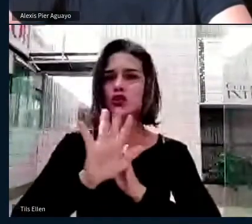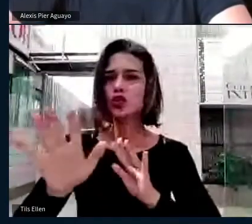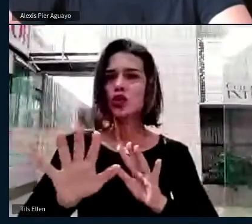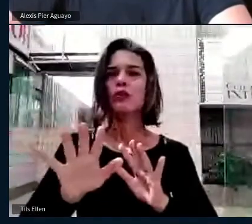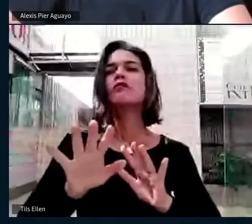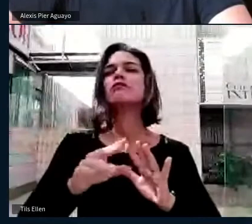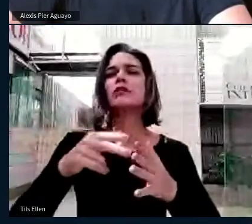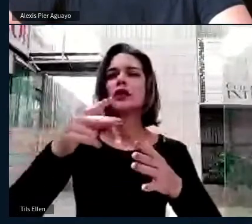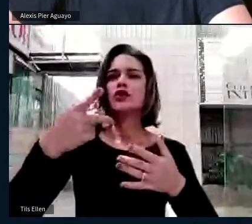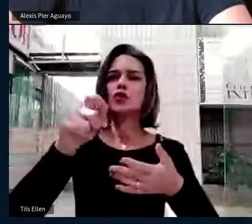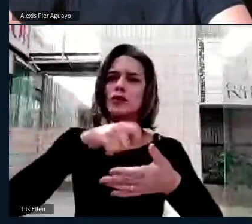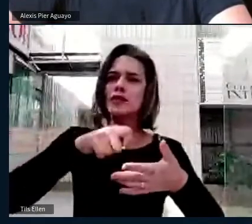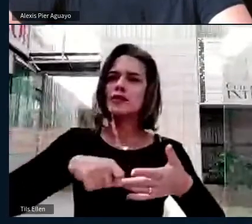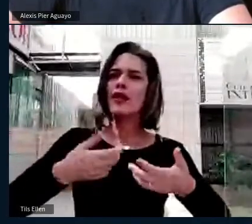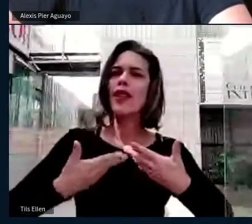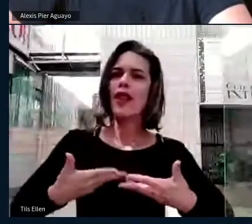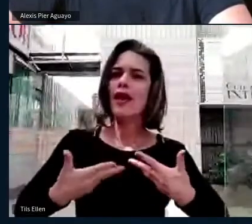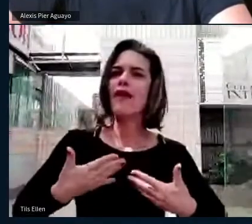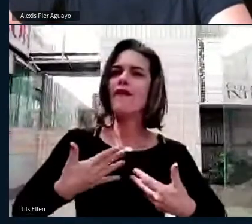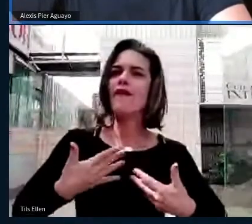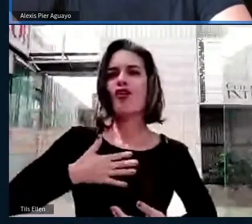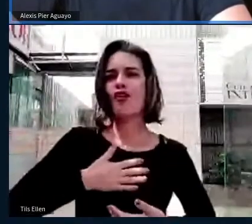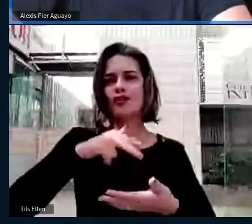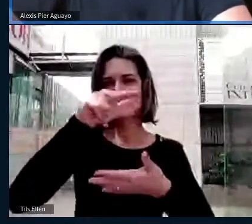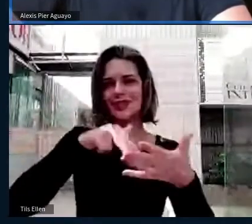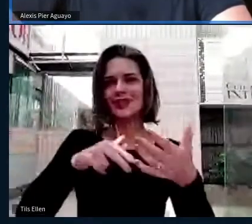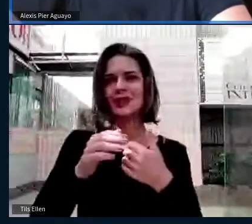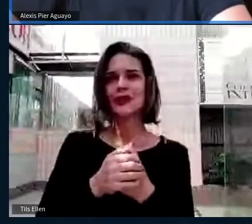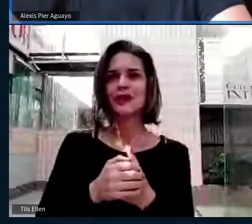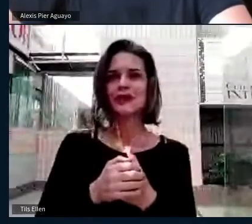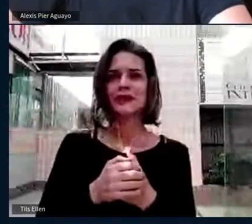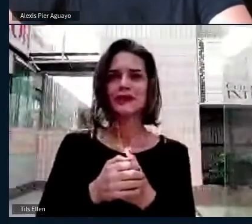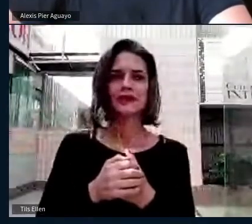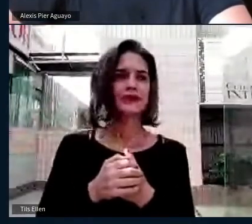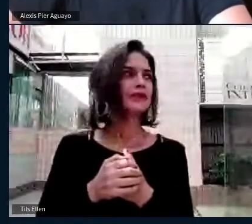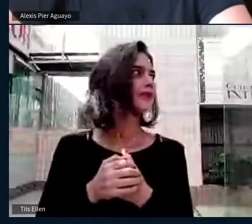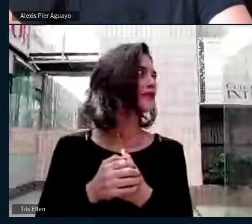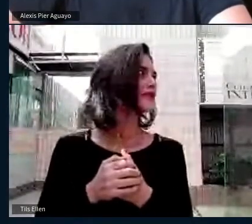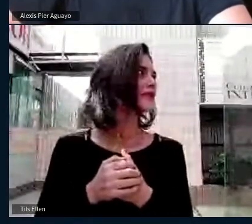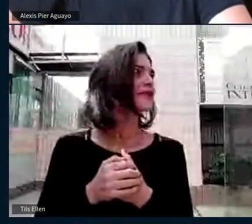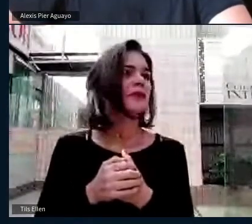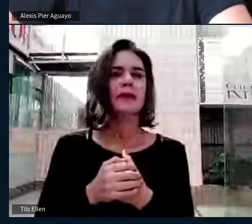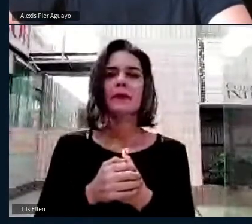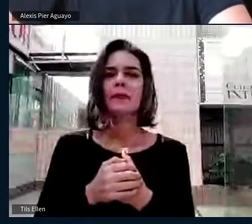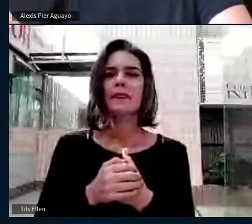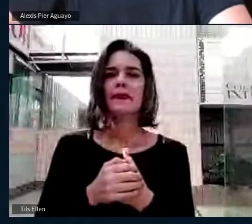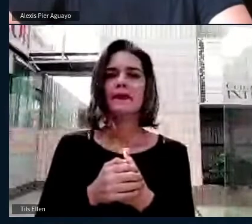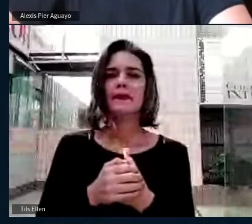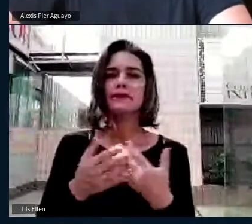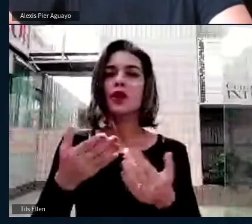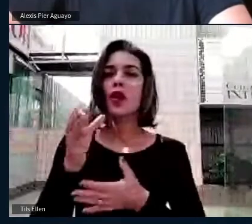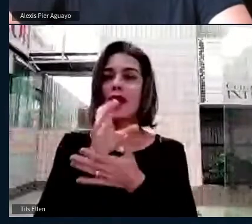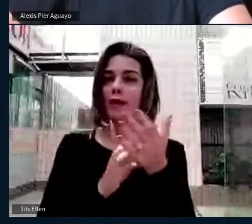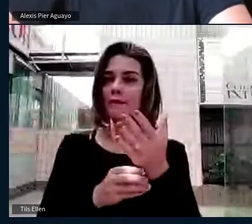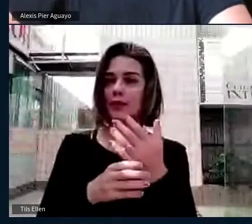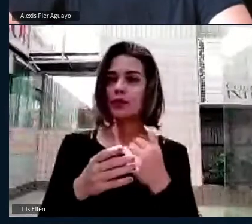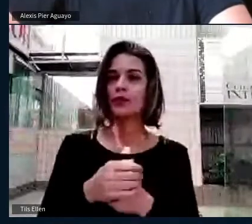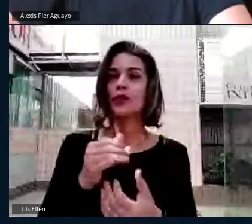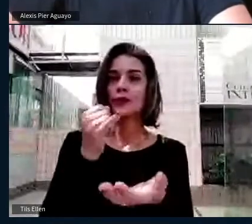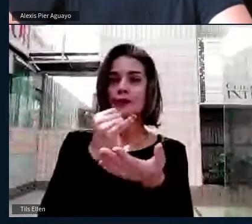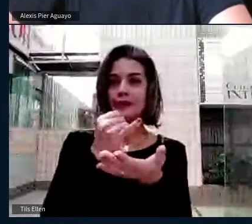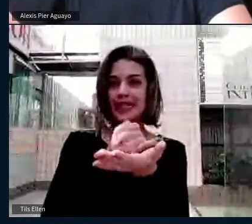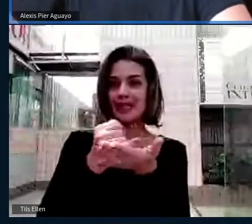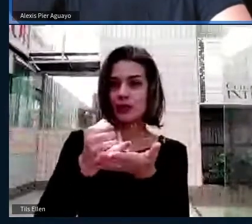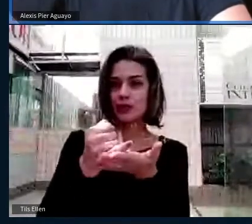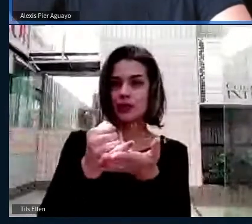muito boa, muito leve, muito gostosa de ler. Bom, queria ir por capítulos e por trechos. Vamos lá. Então, na introdução,